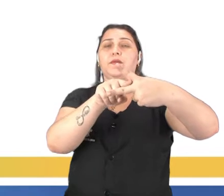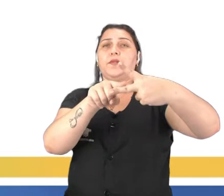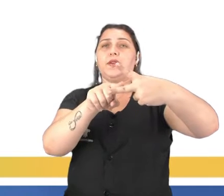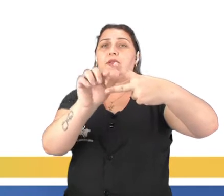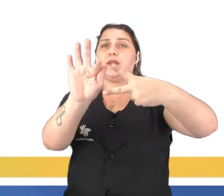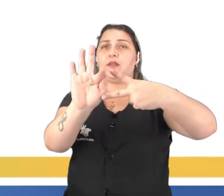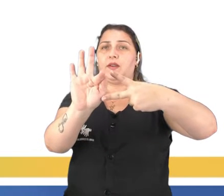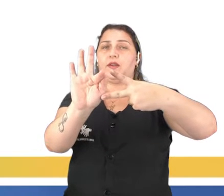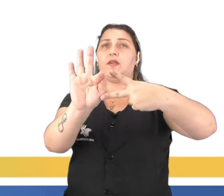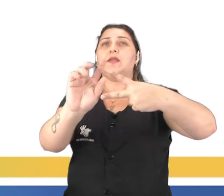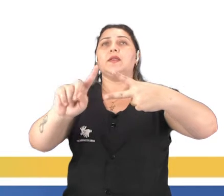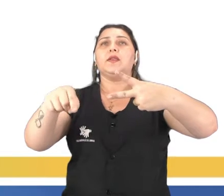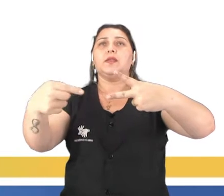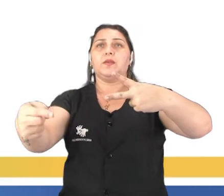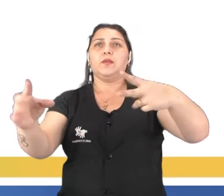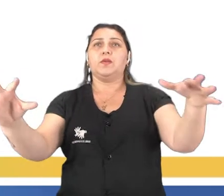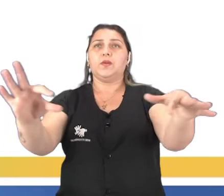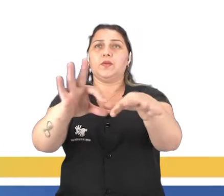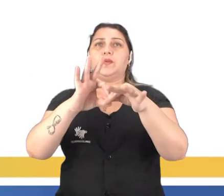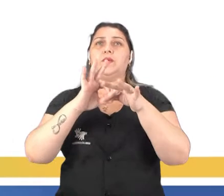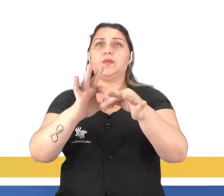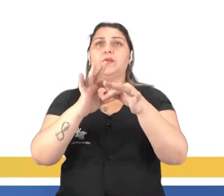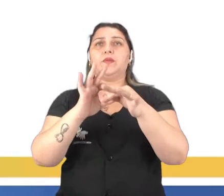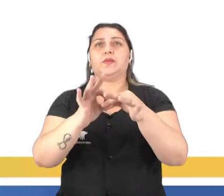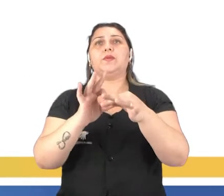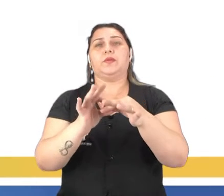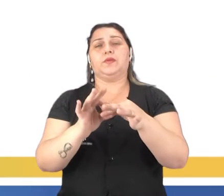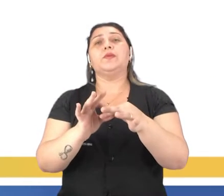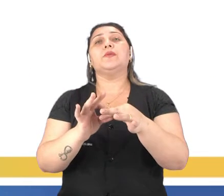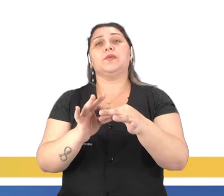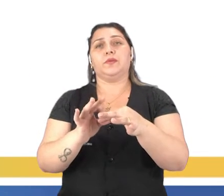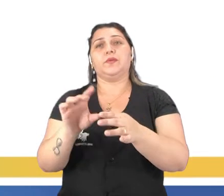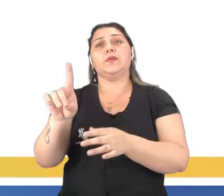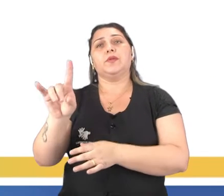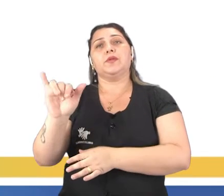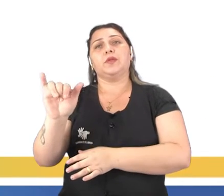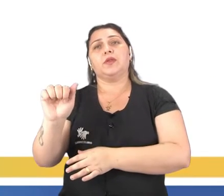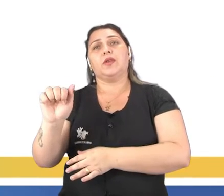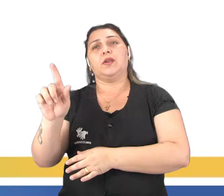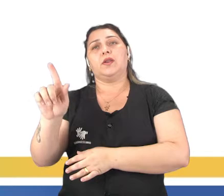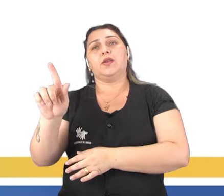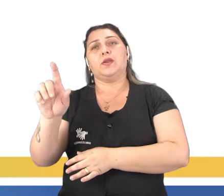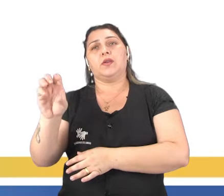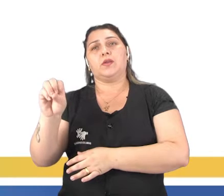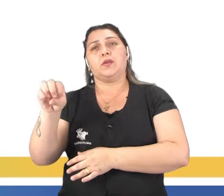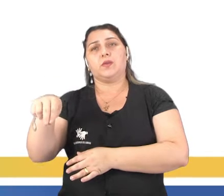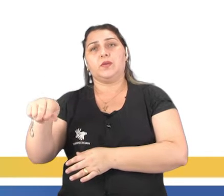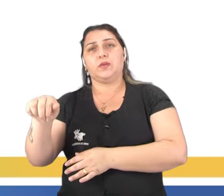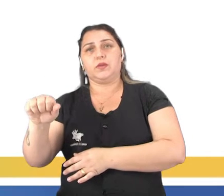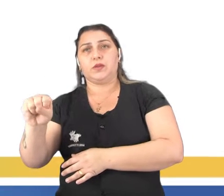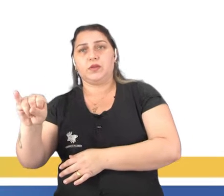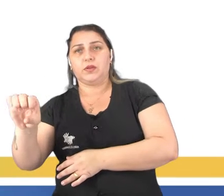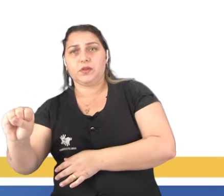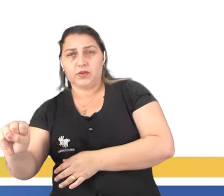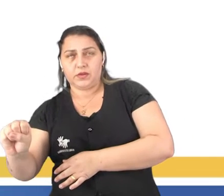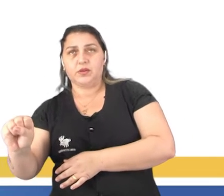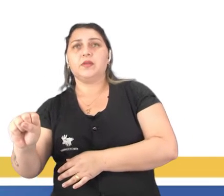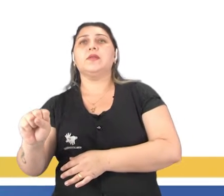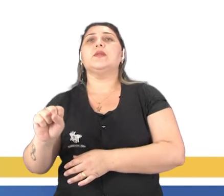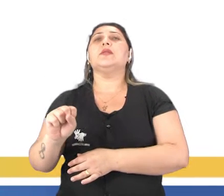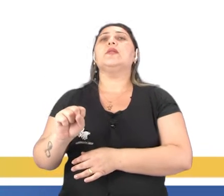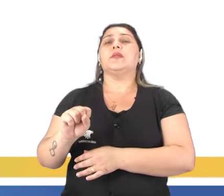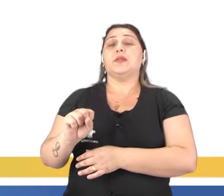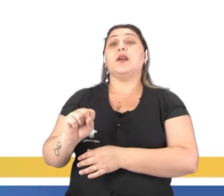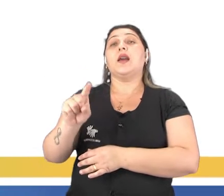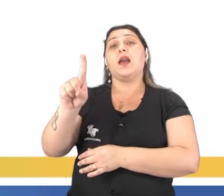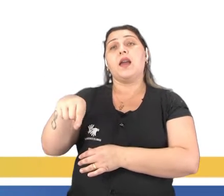vértice. Em seguida, unimos segmentos de retas aí, que a gente chama de diagonais, né, dessa figura, desse polígono, em que uma das